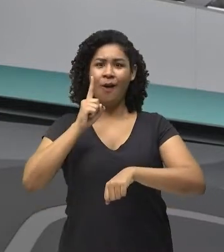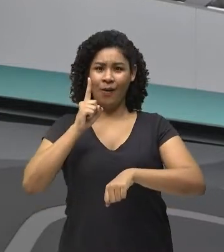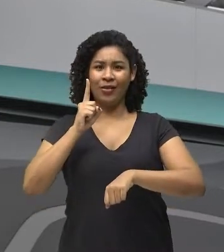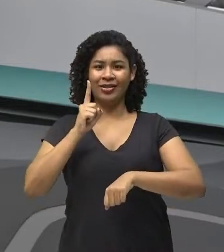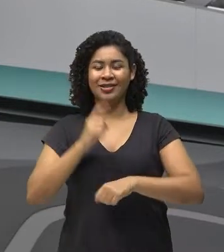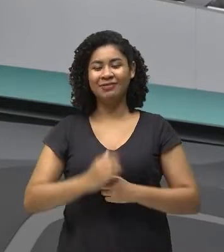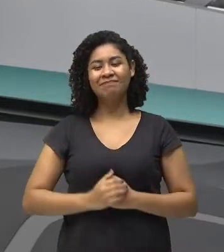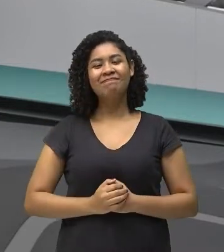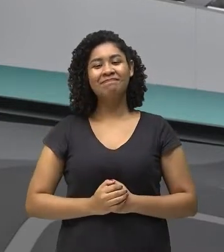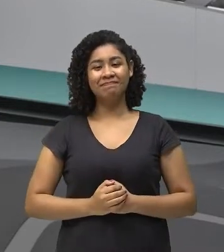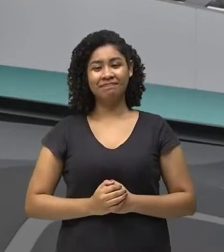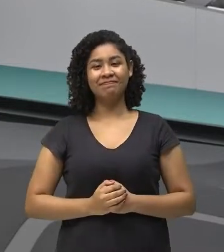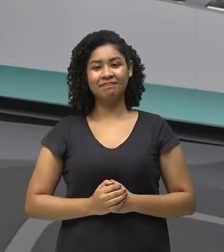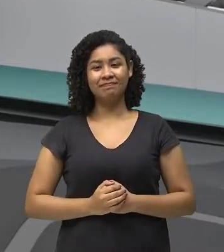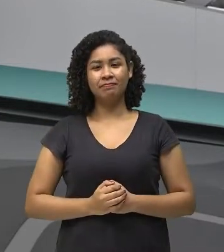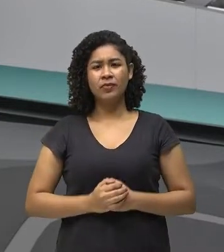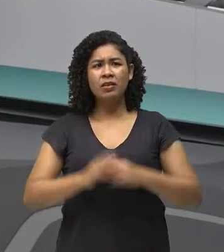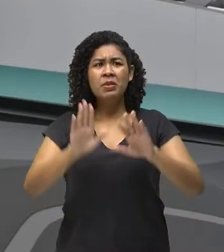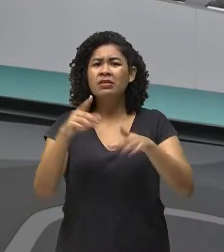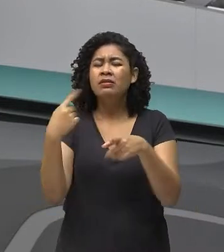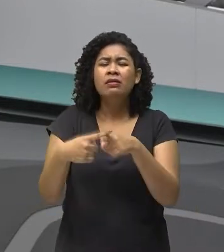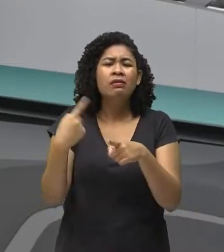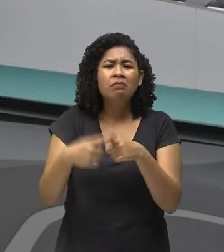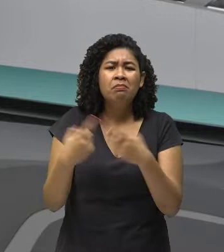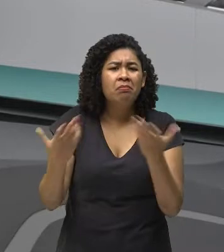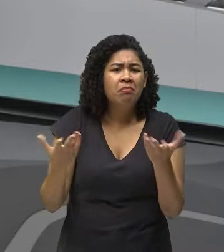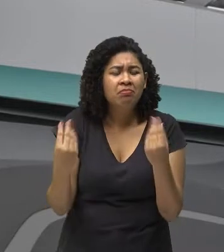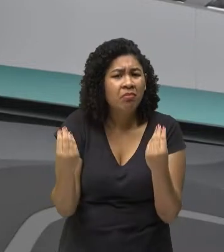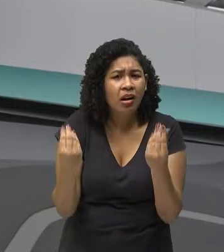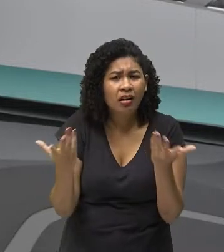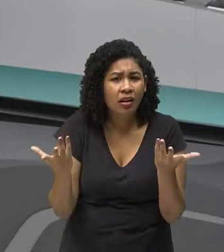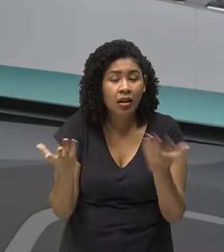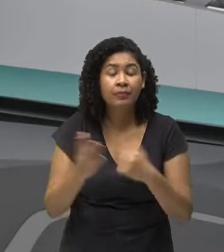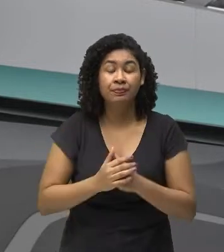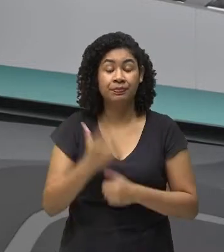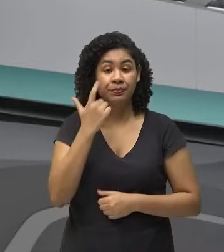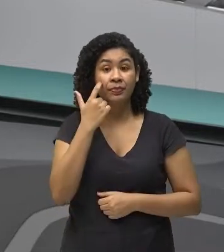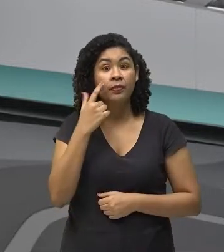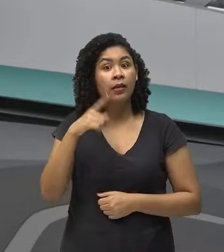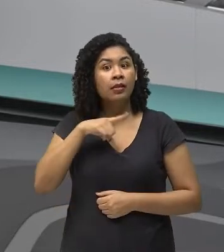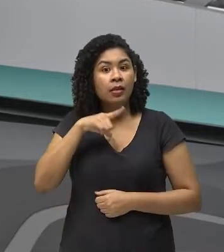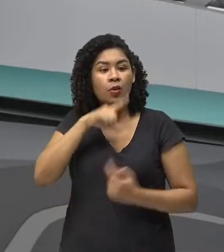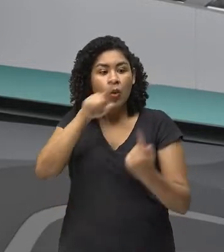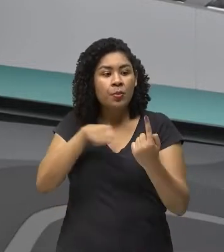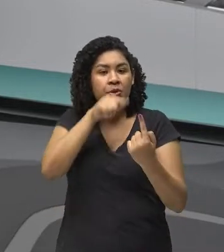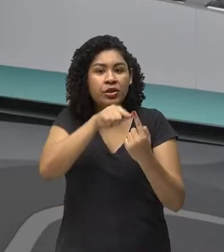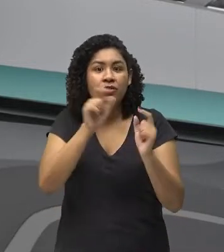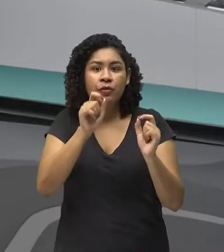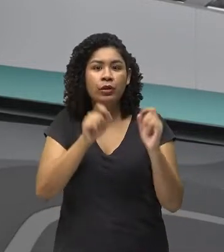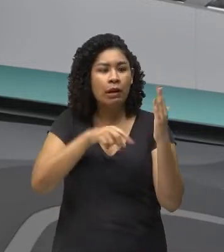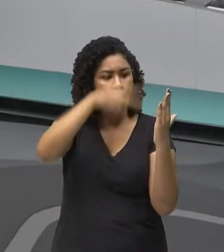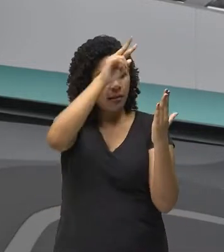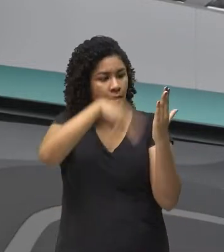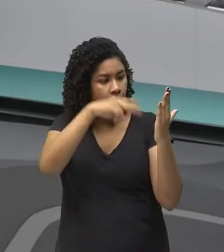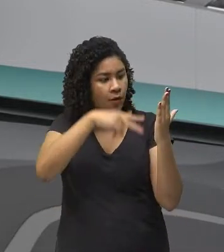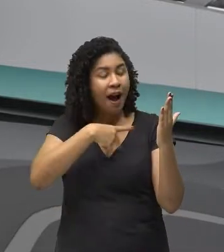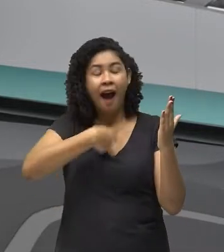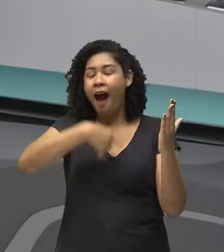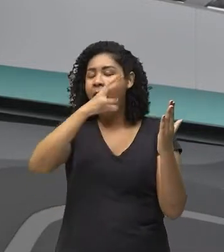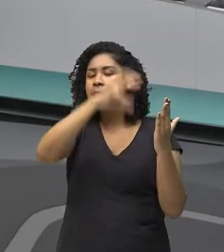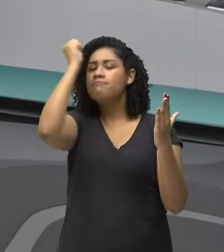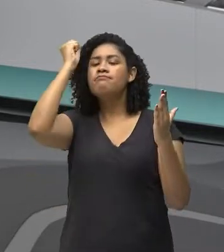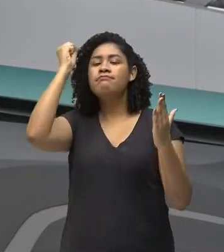leitura normal. Por que, teacher? Porque você só quer saber a ideia do texto, do que ele está falando. O texto está falando